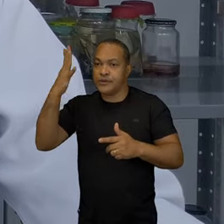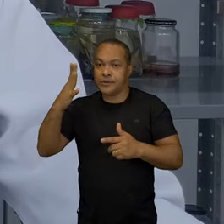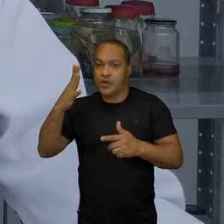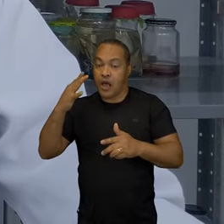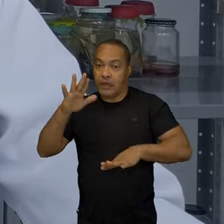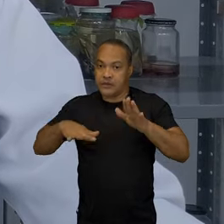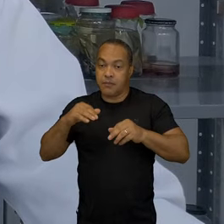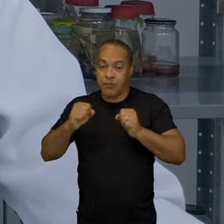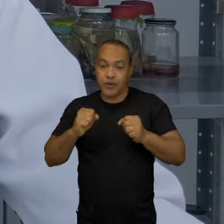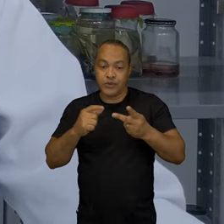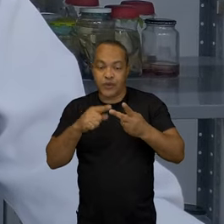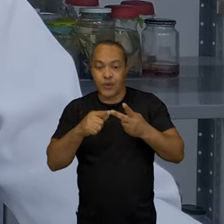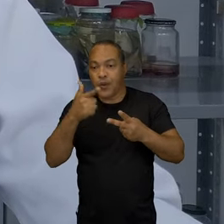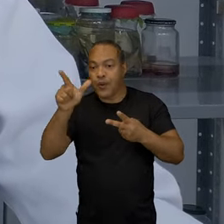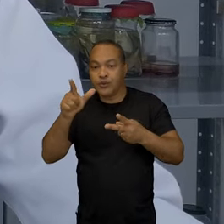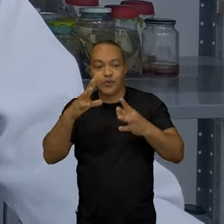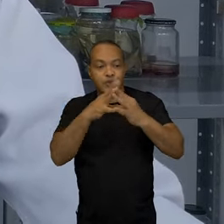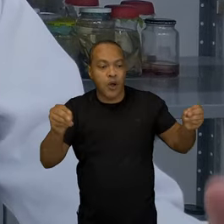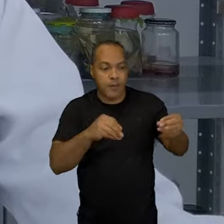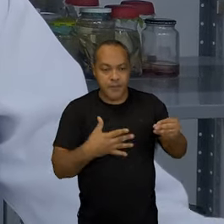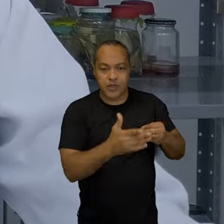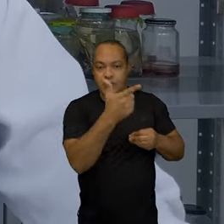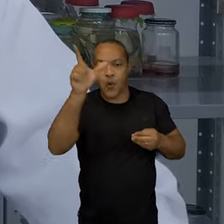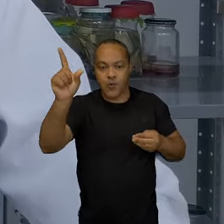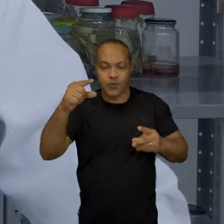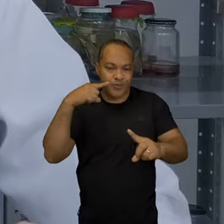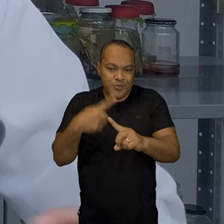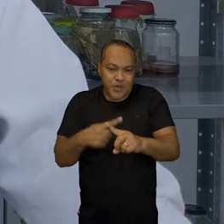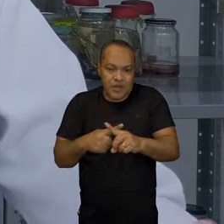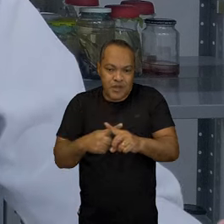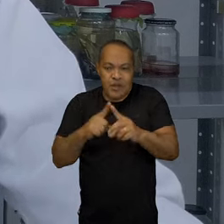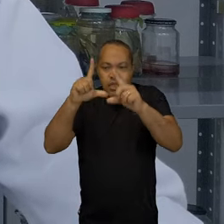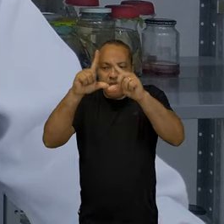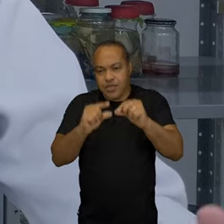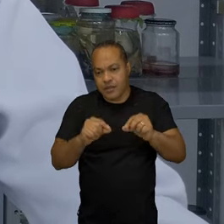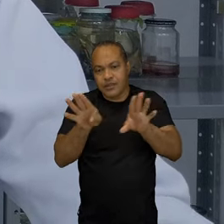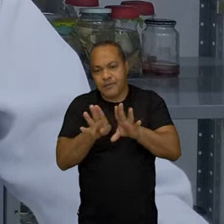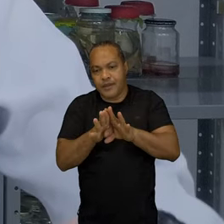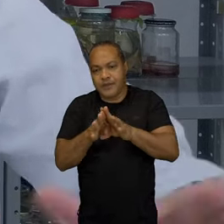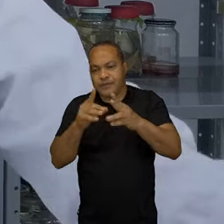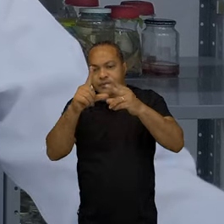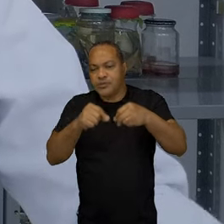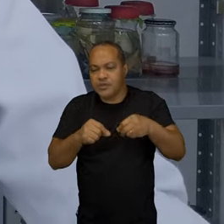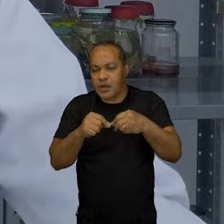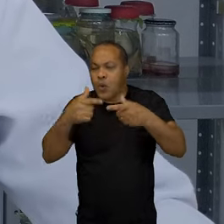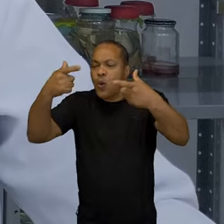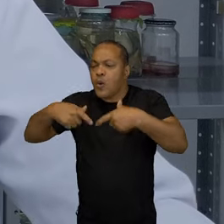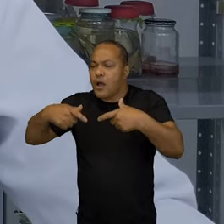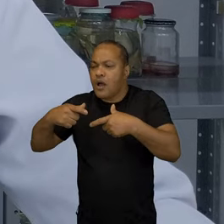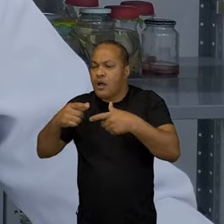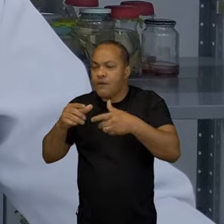muitos casos, até mesmo a extinção de outras espécies ou a diminuição da diversidade de espécies naquele